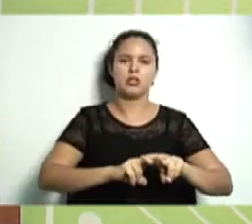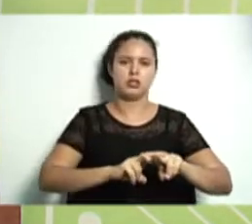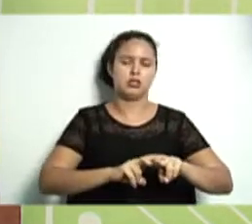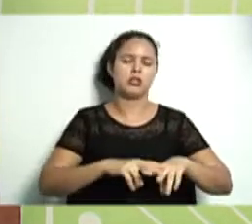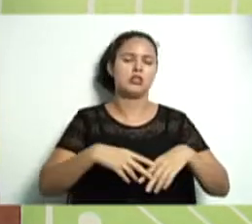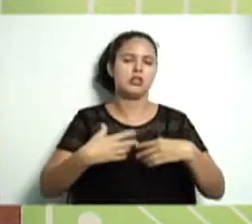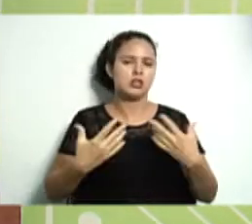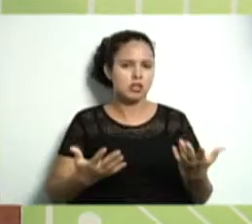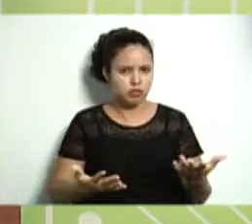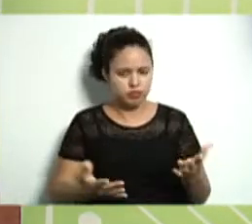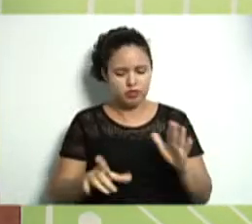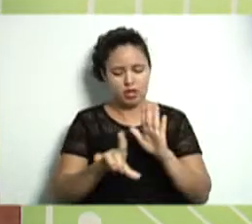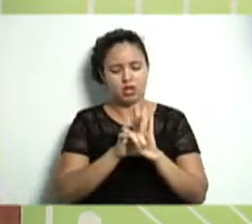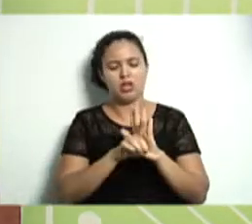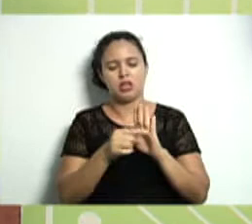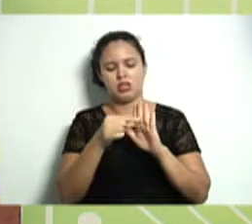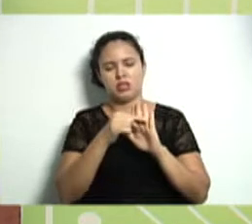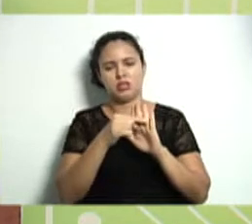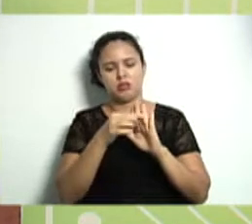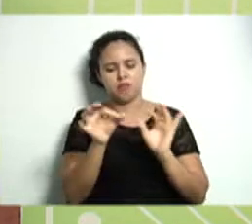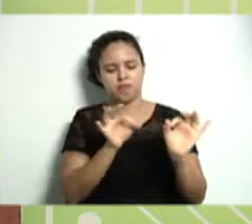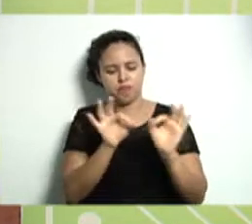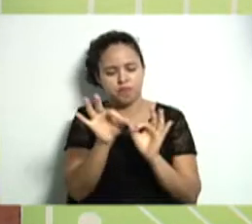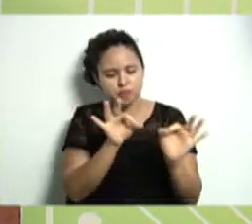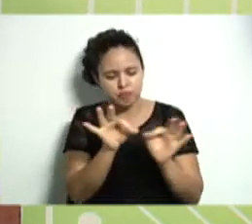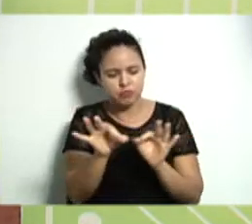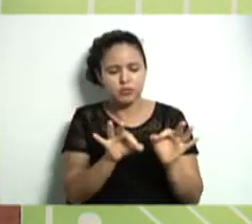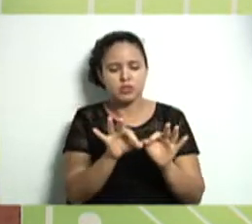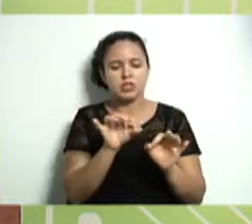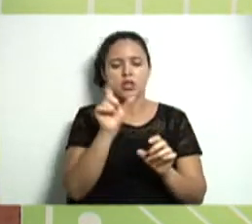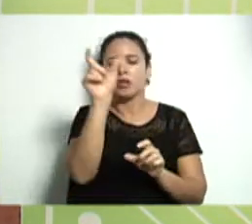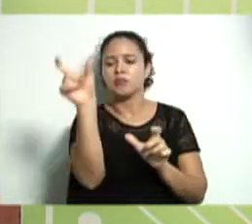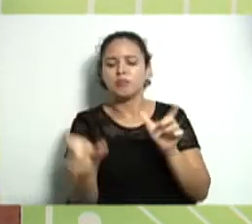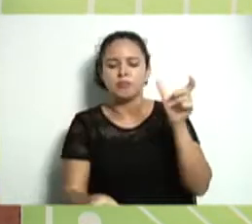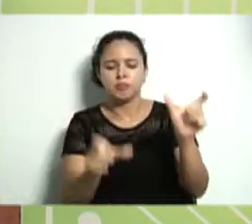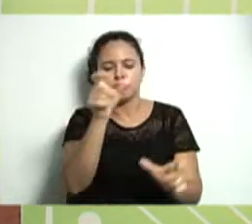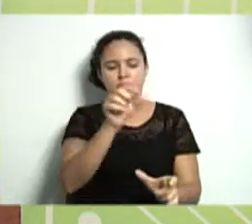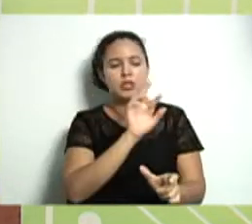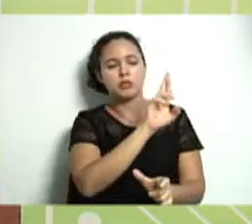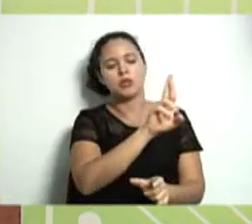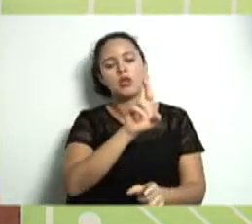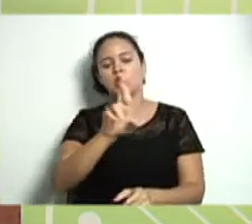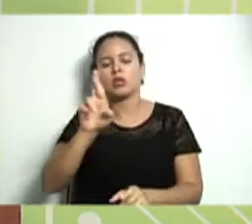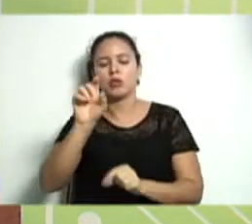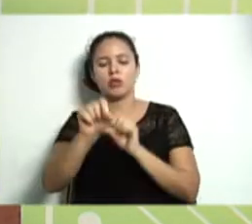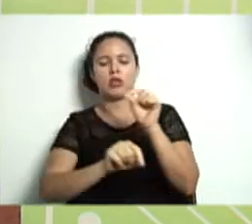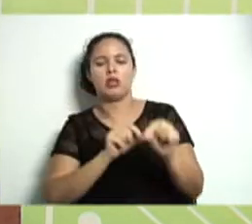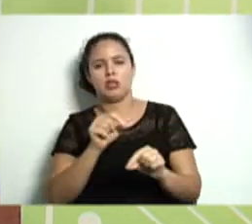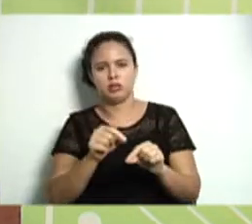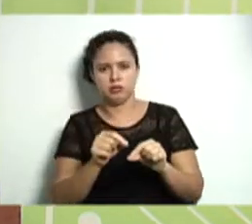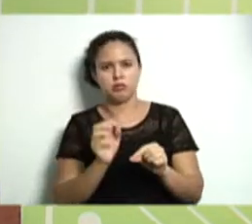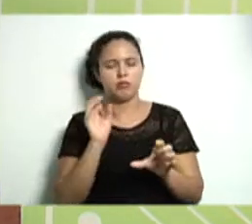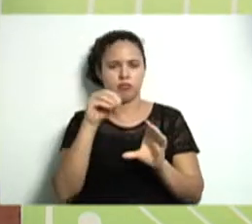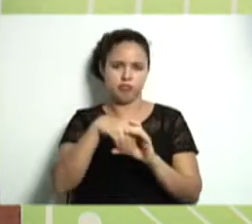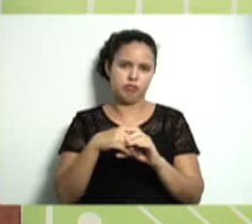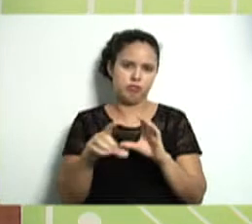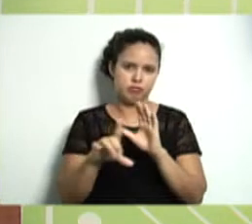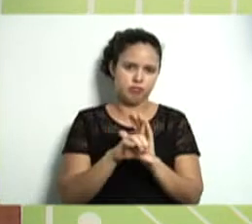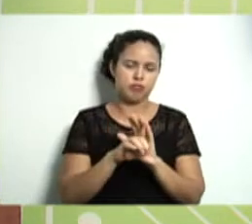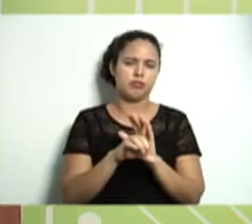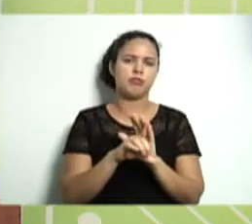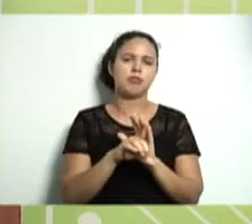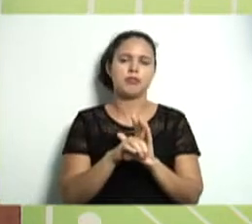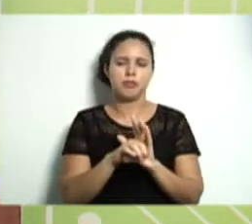da legislação se refere a esse nível jurídico-político. E aí existe também uma outra